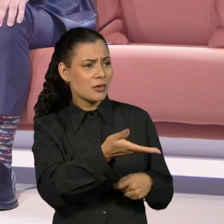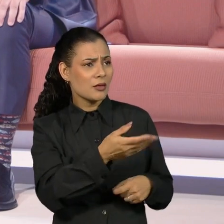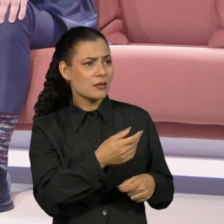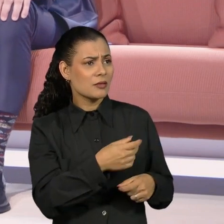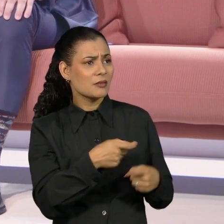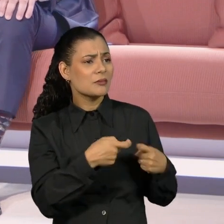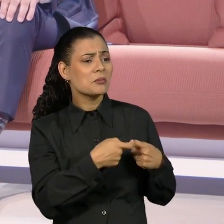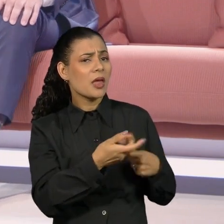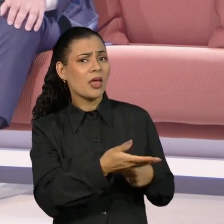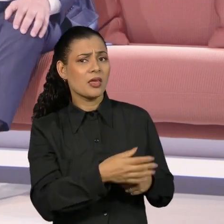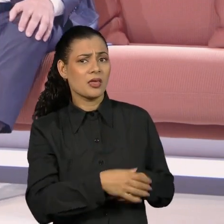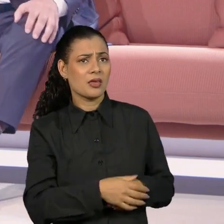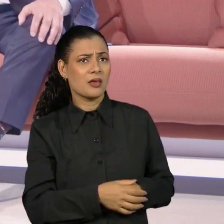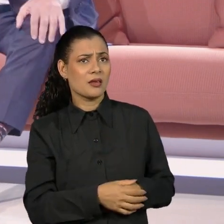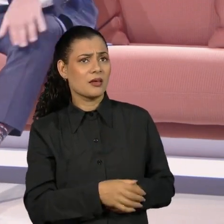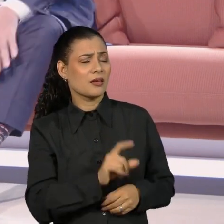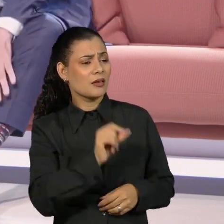presidente,